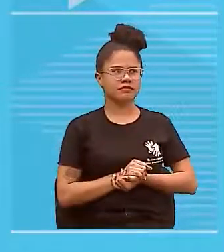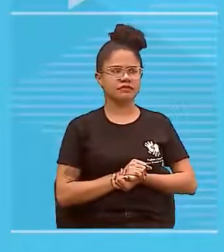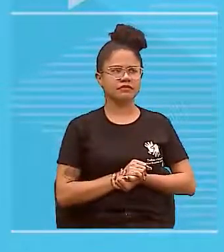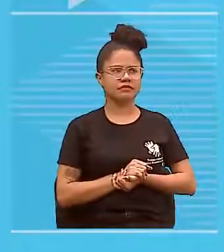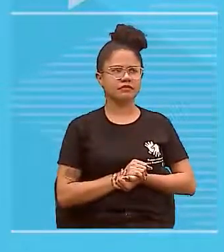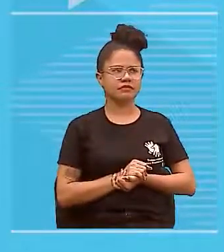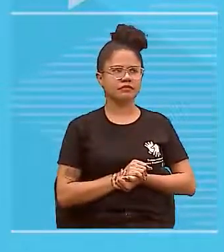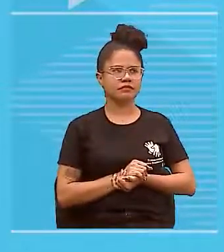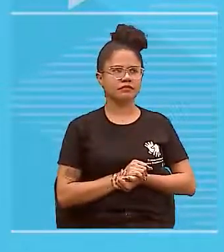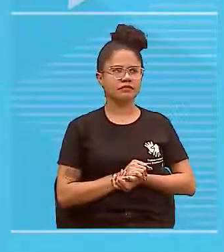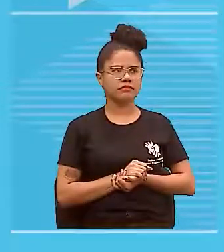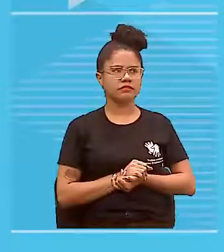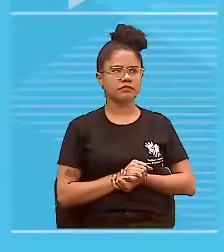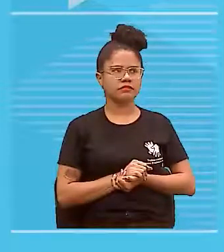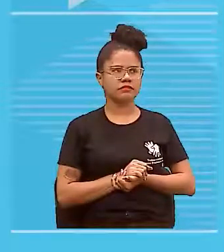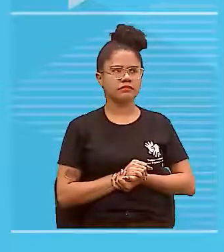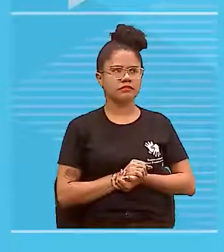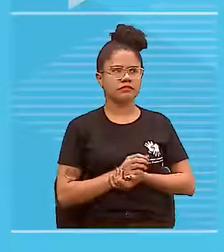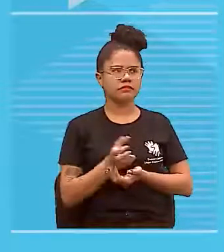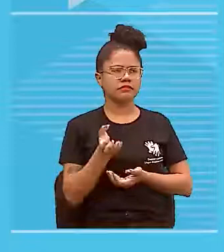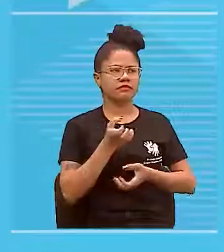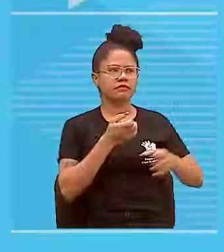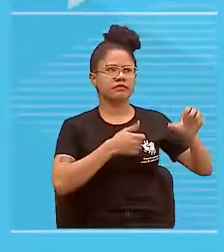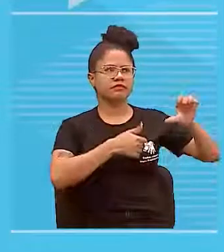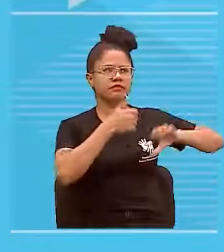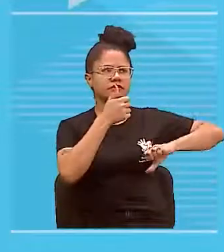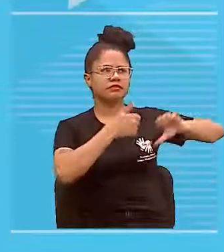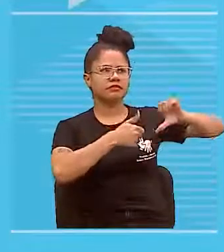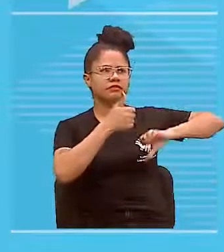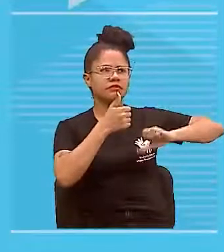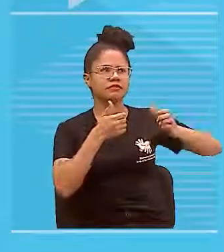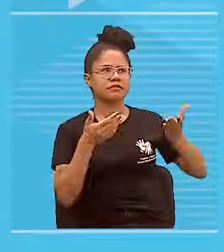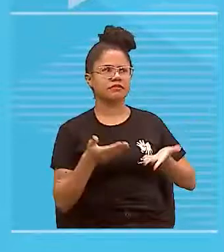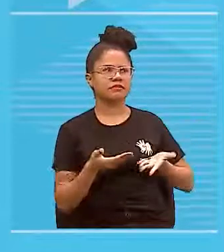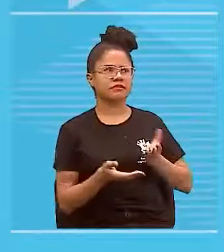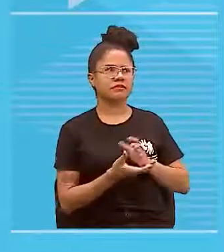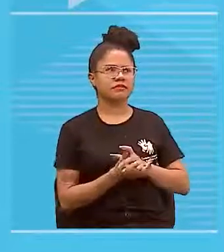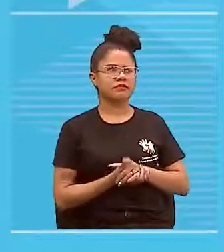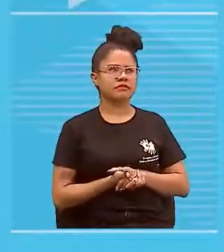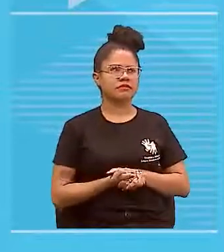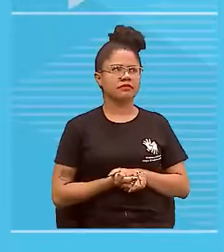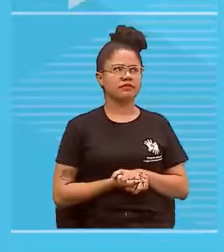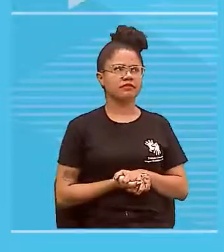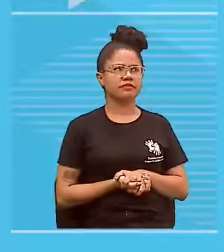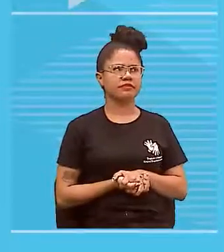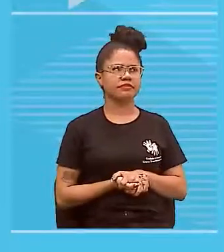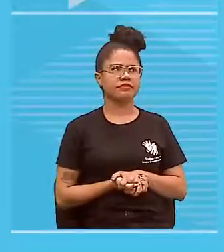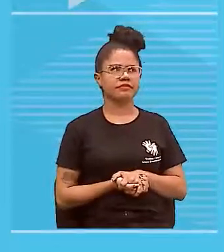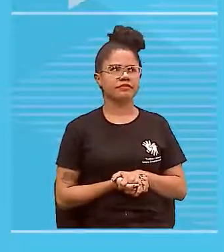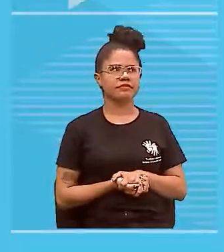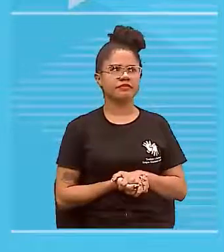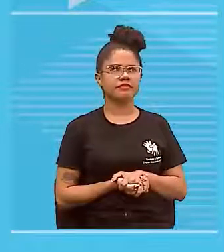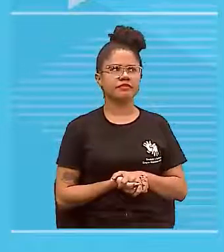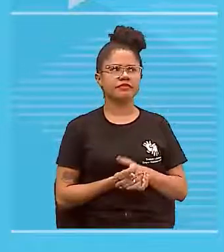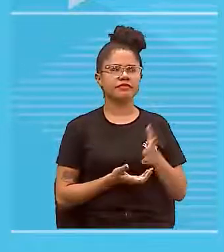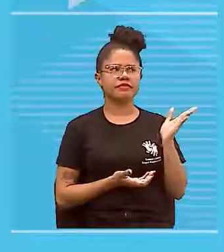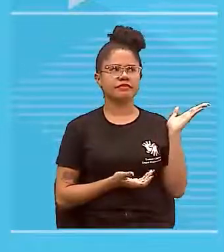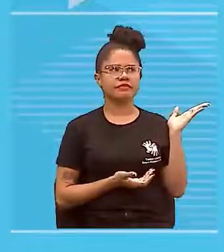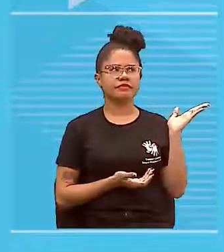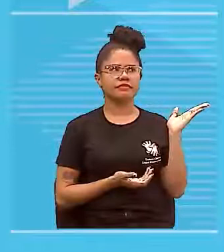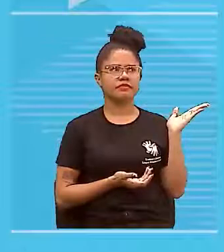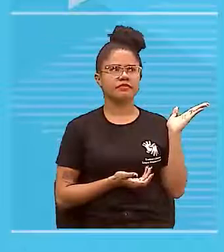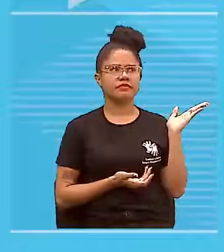agora eu eu quero analisar essa passagem aqui ó esta passagem enquanto isso